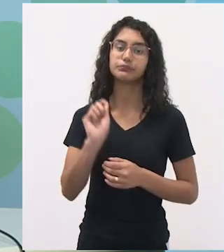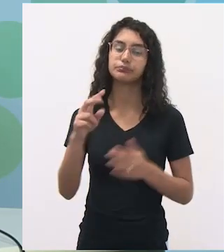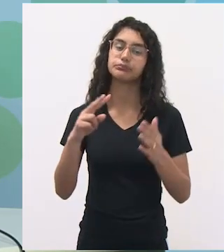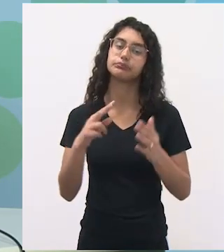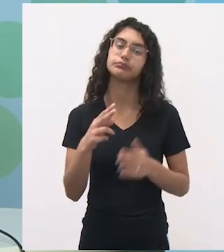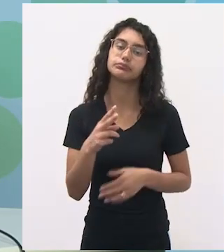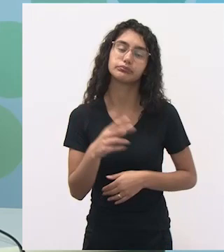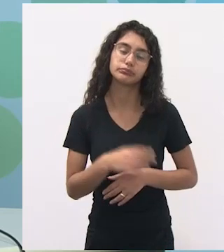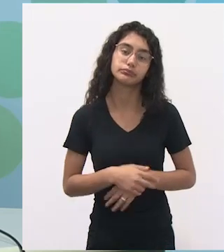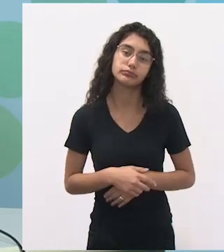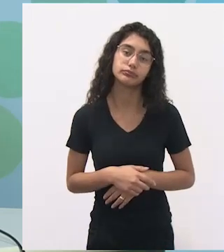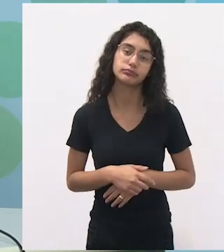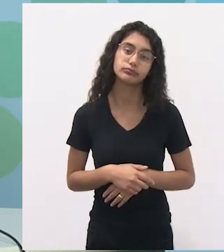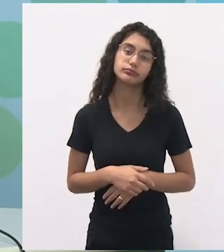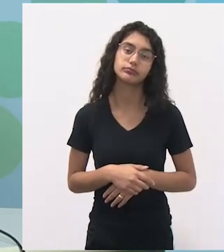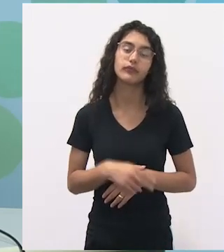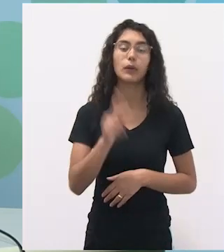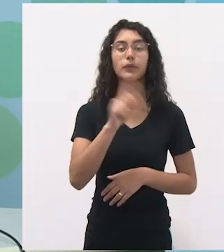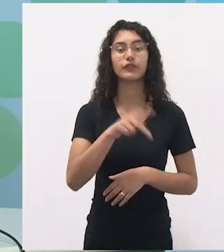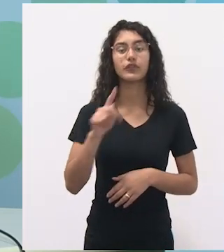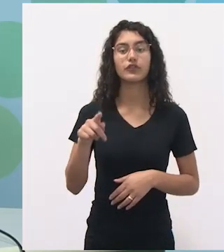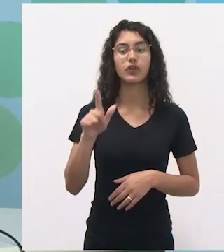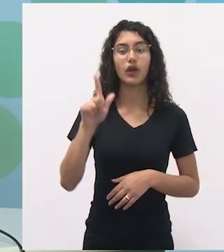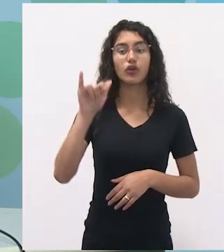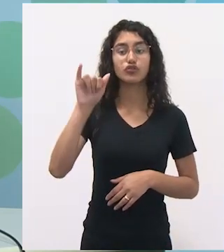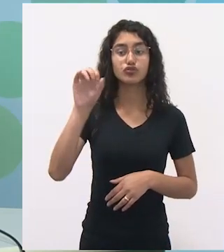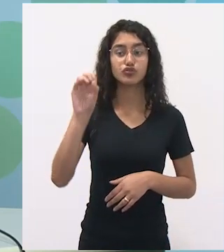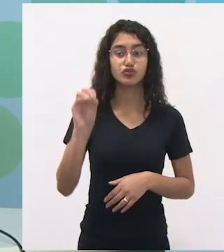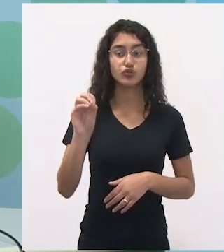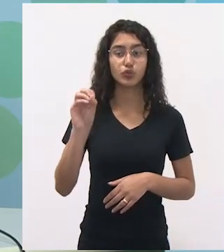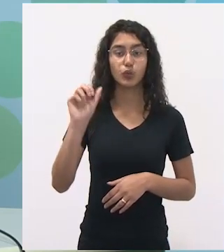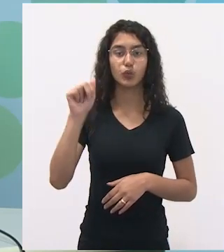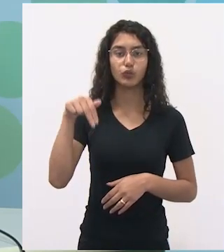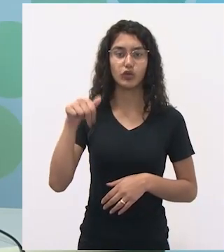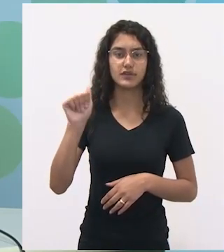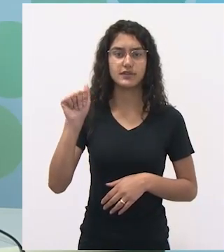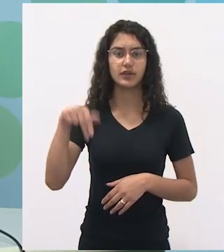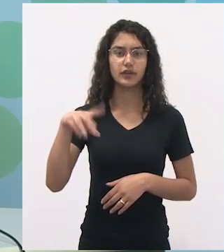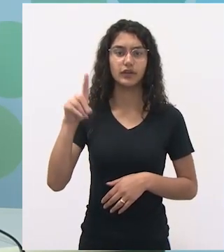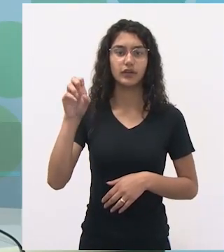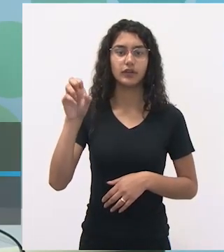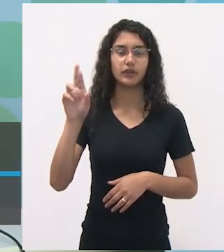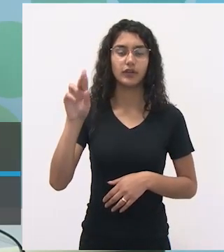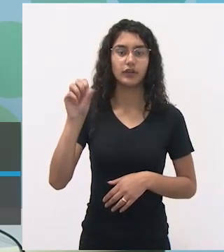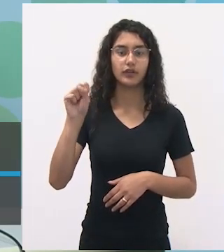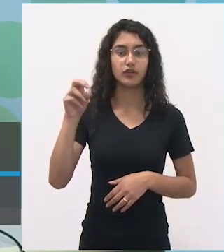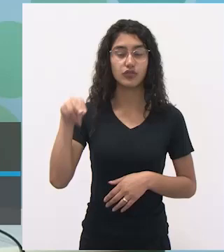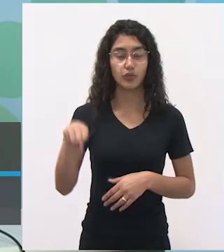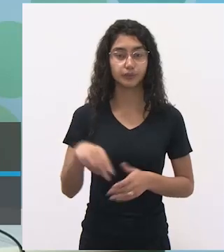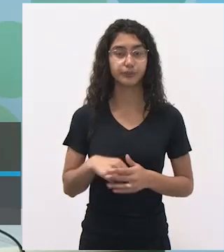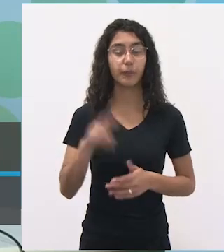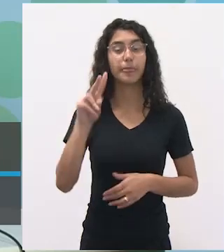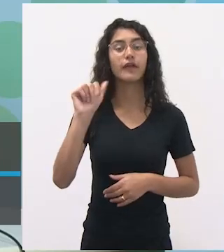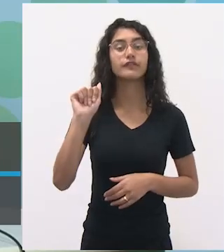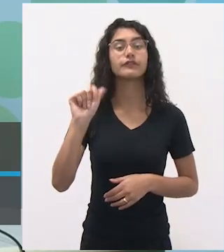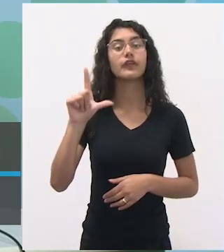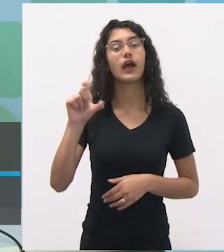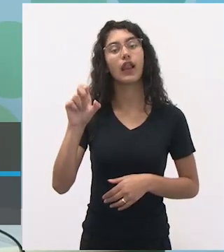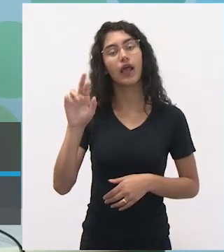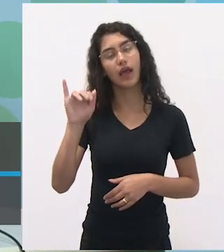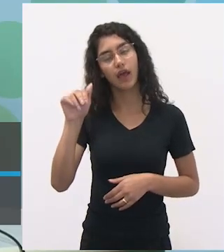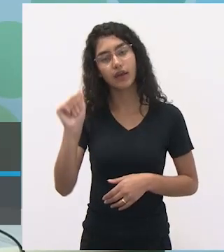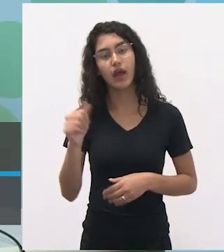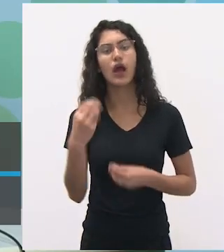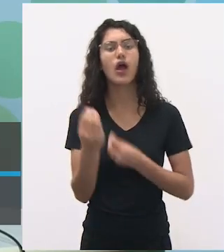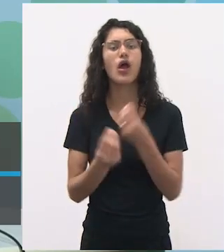né? A professora Gil, né? O Gil Anderson coloca assim: Valéria, em qual card da